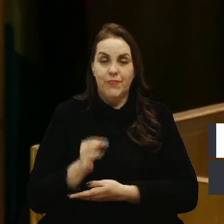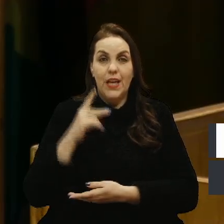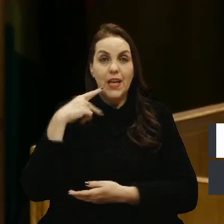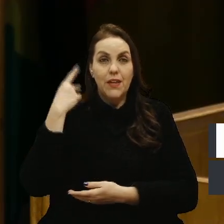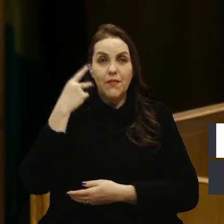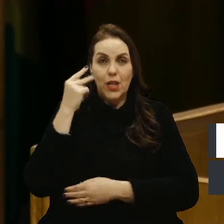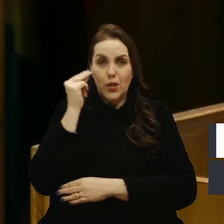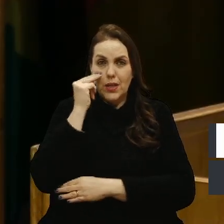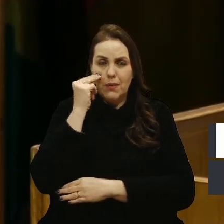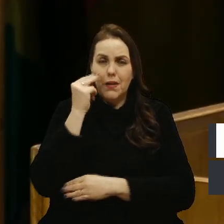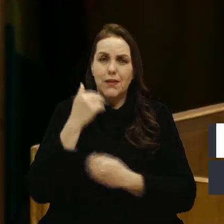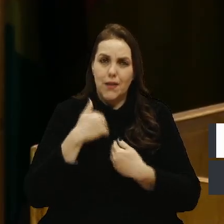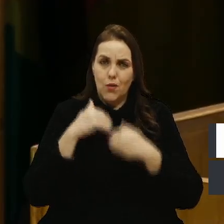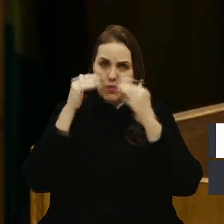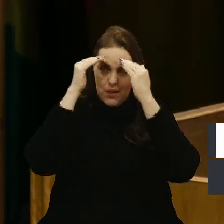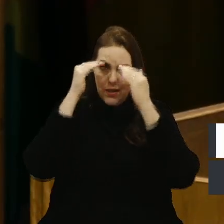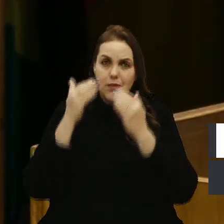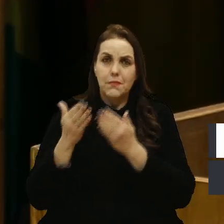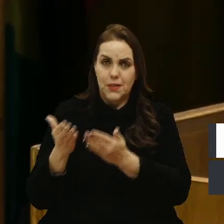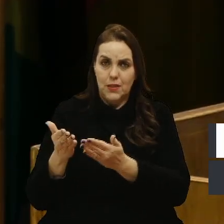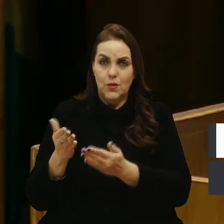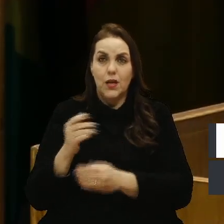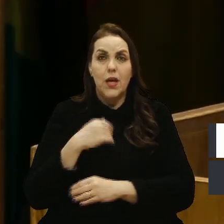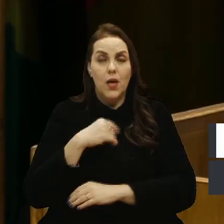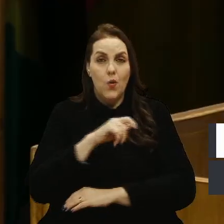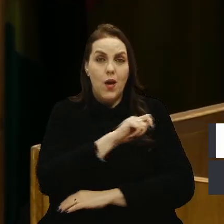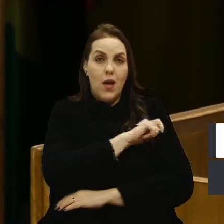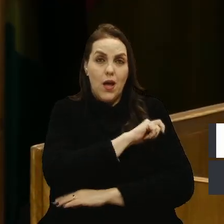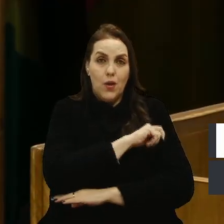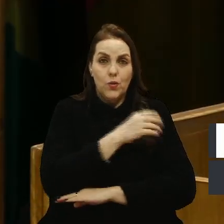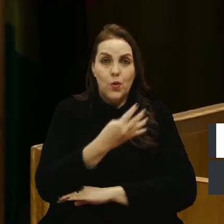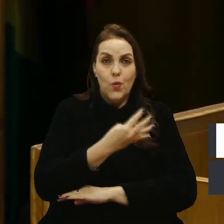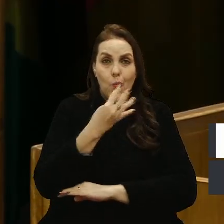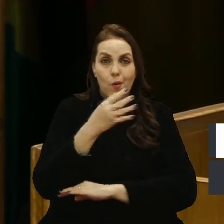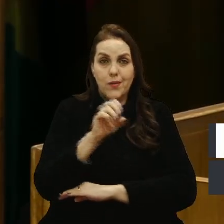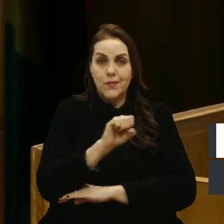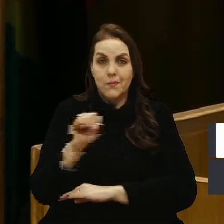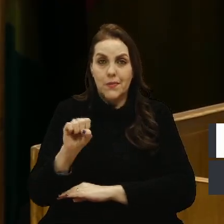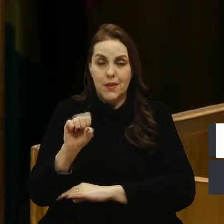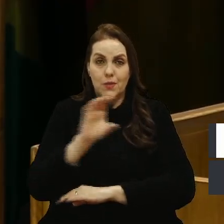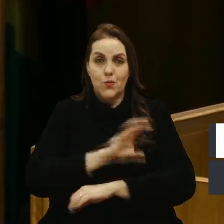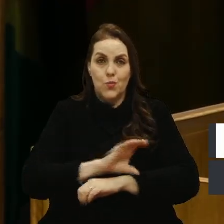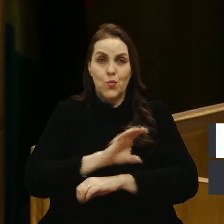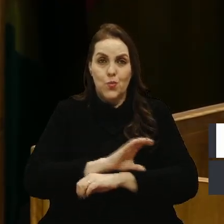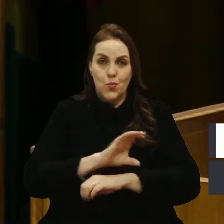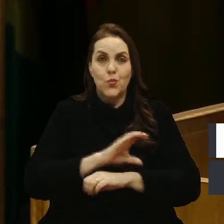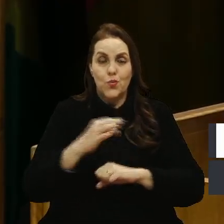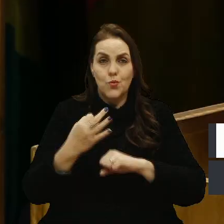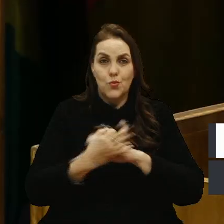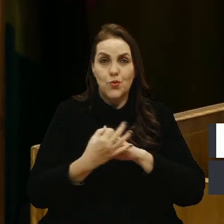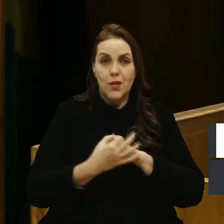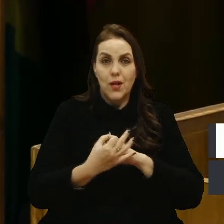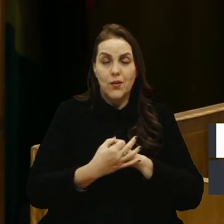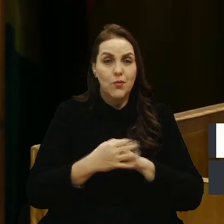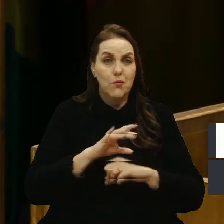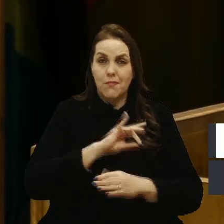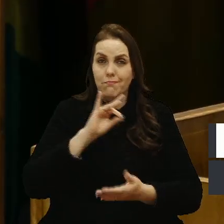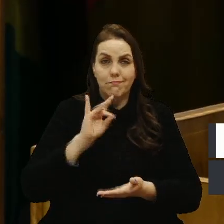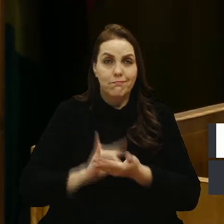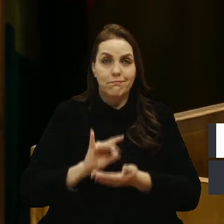Libardi, com todo respeito, eu sou aluno do 4º semestre do curso de Direito. E eu vejo que isso não é caso concreto.